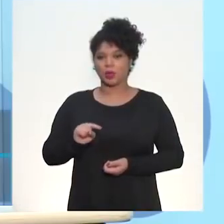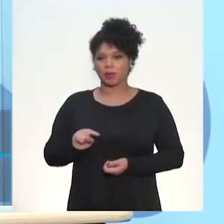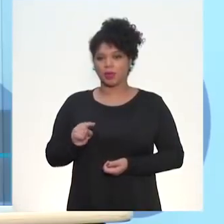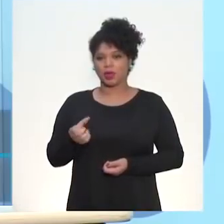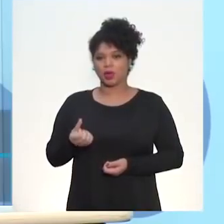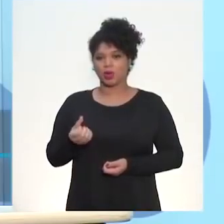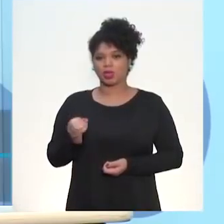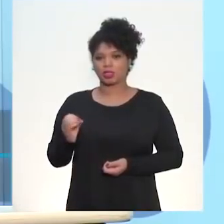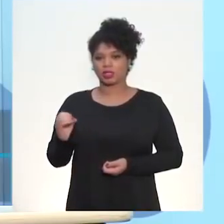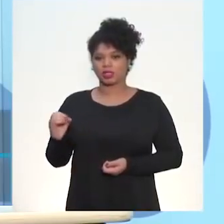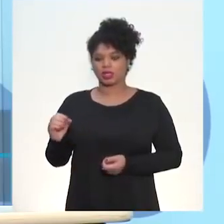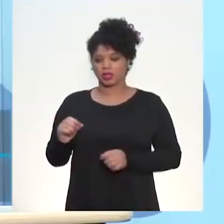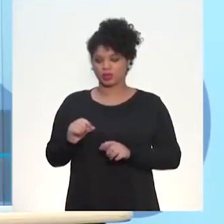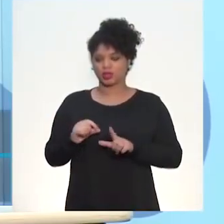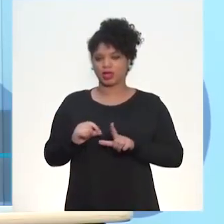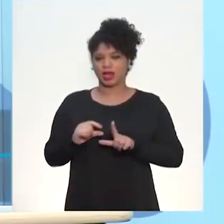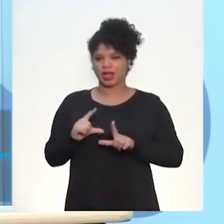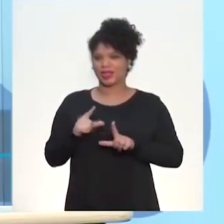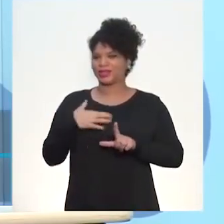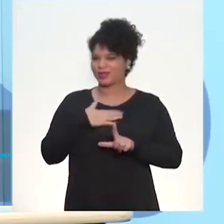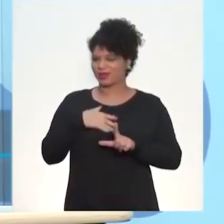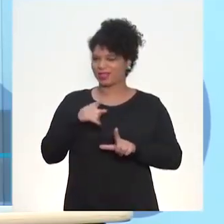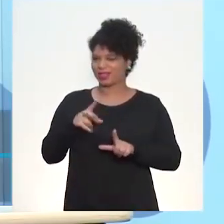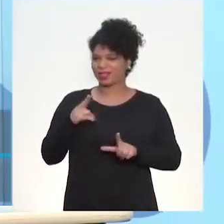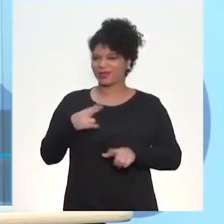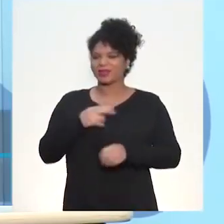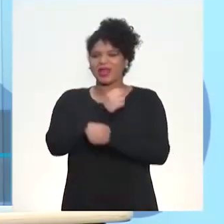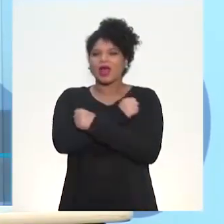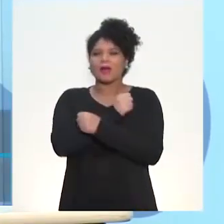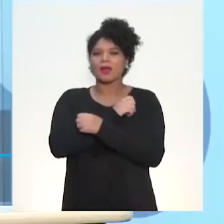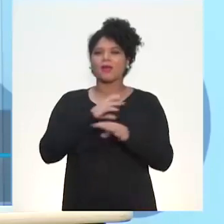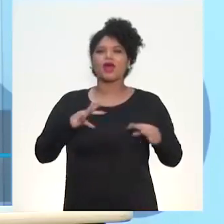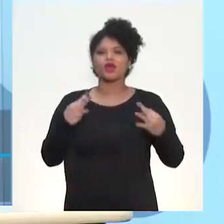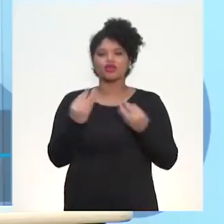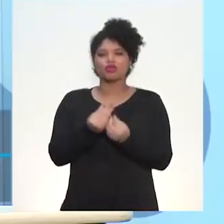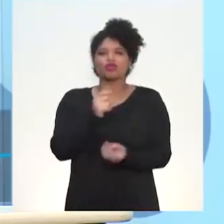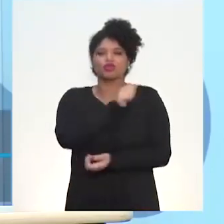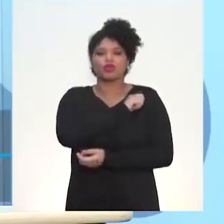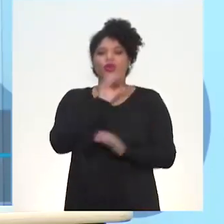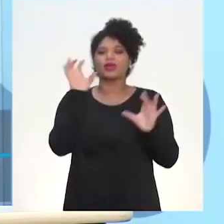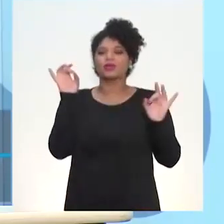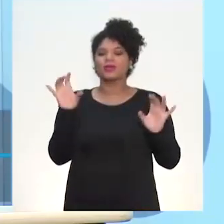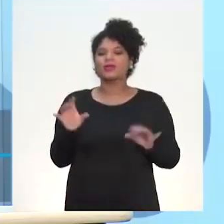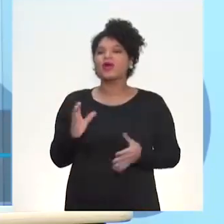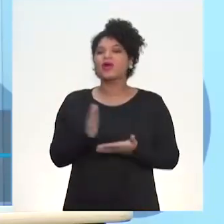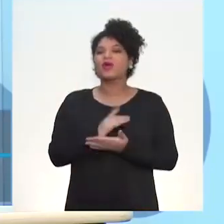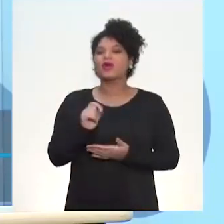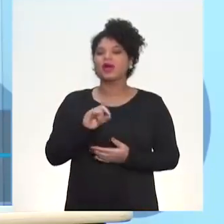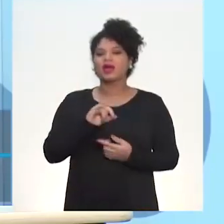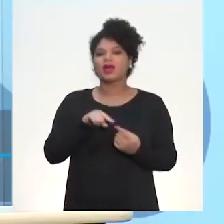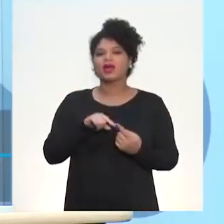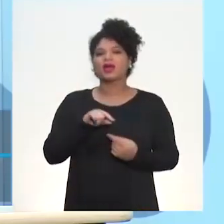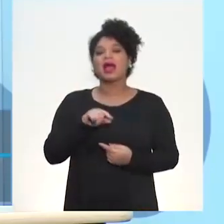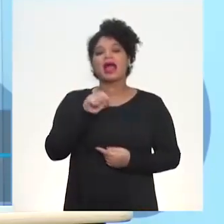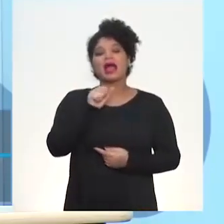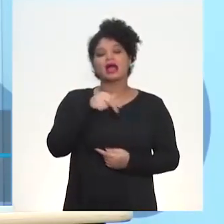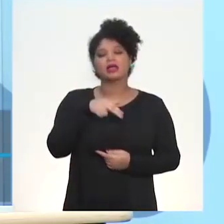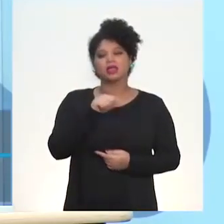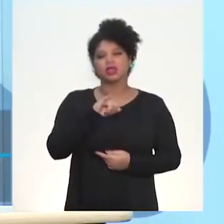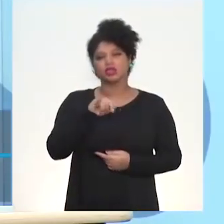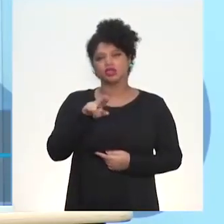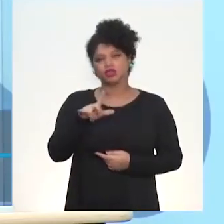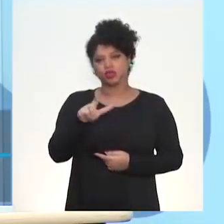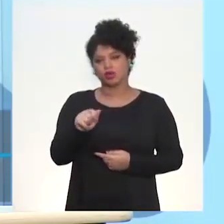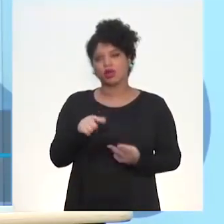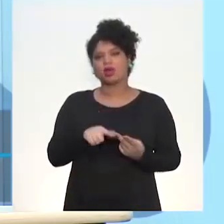75.600 litros, gostei de ver. Então, um grande abraço aí para todos os alunos, em especial para Ana Júlia,